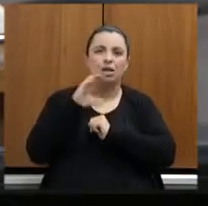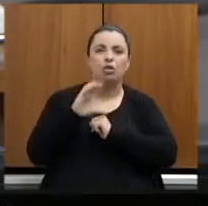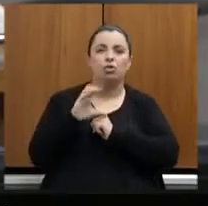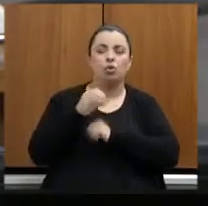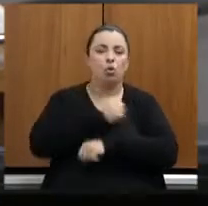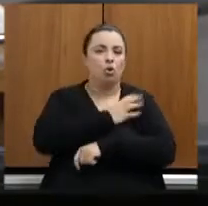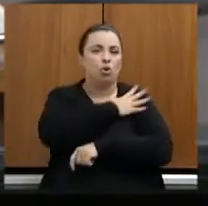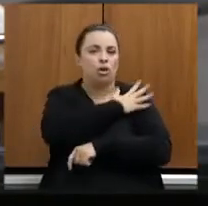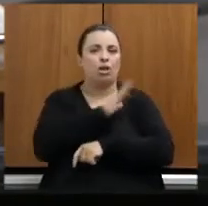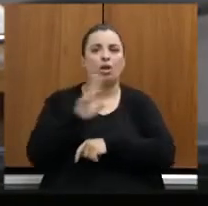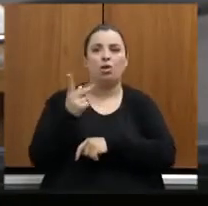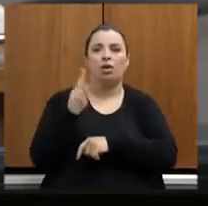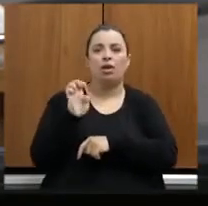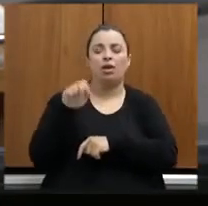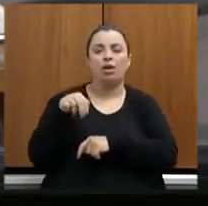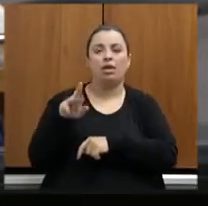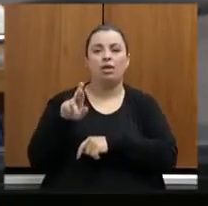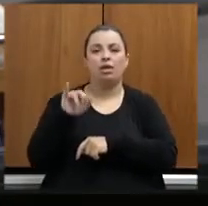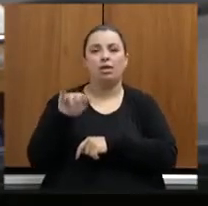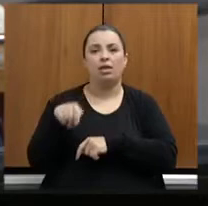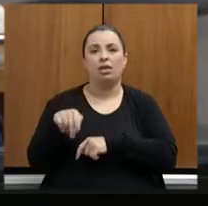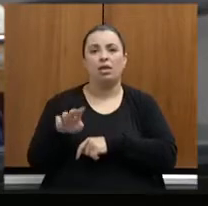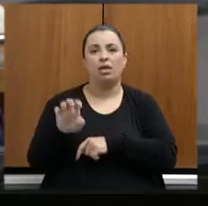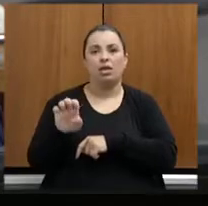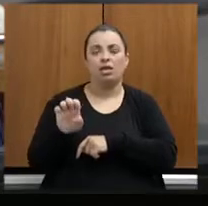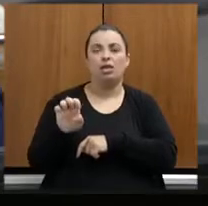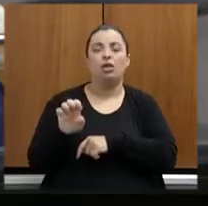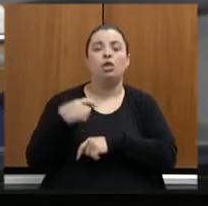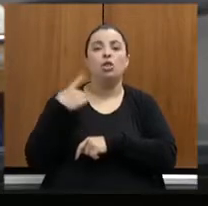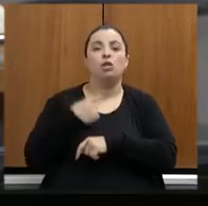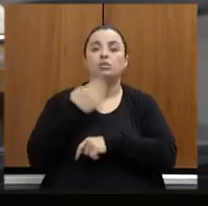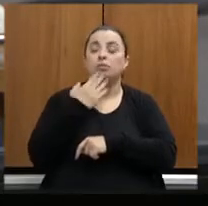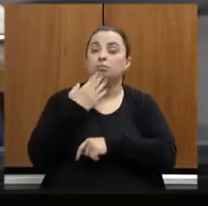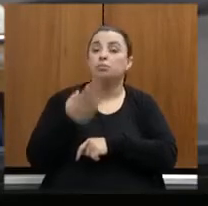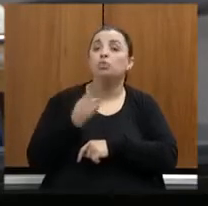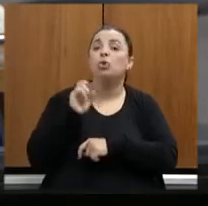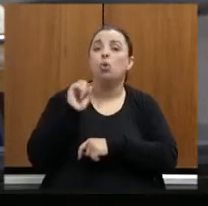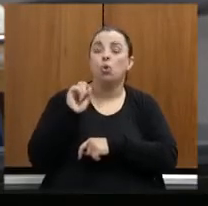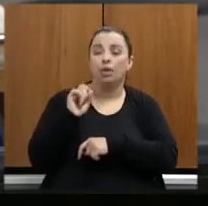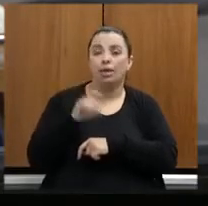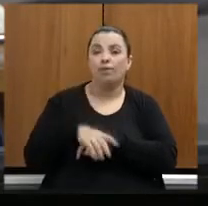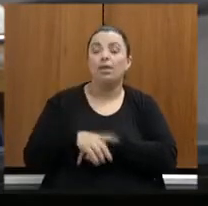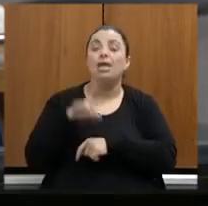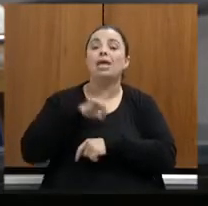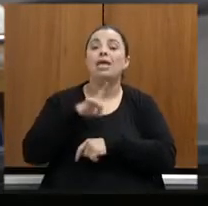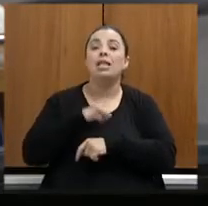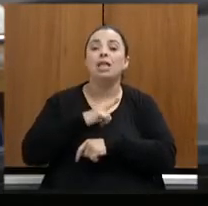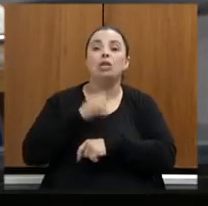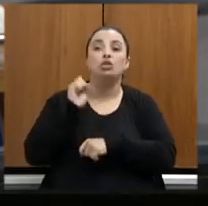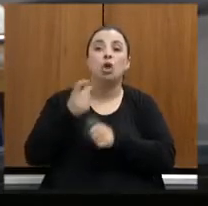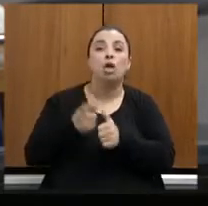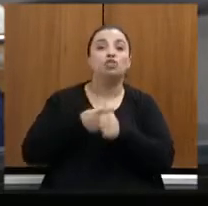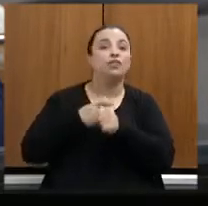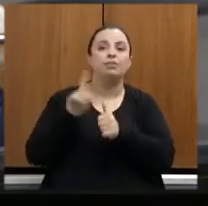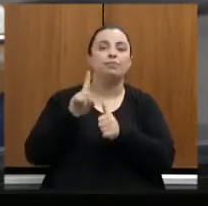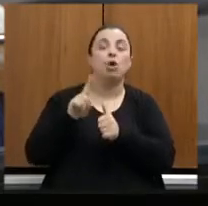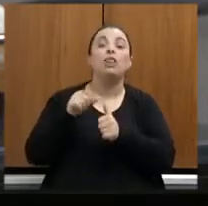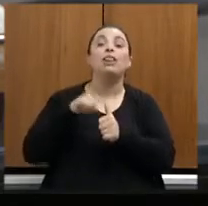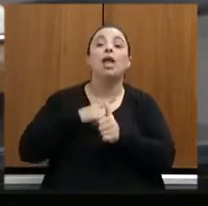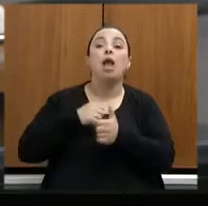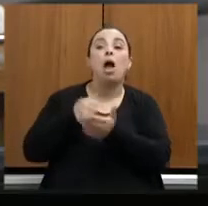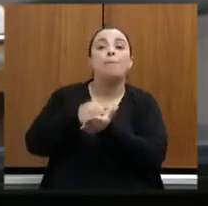só que crie a questão da advertência em vez de multa quando o produtor quer